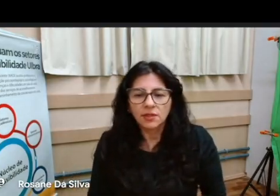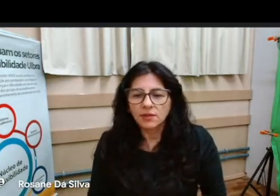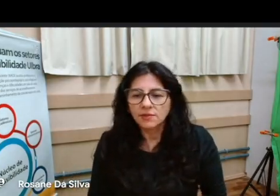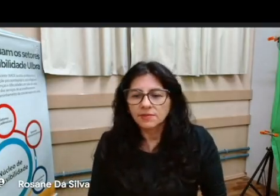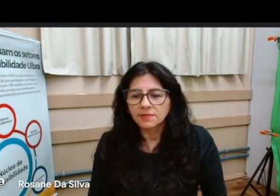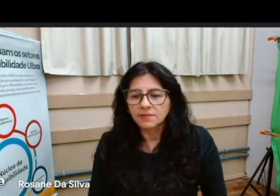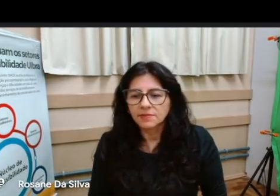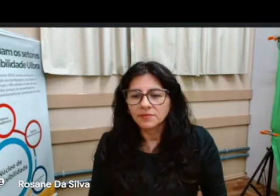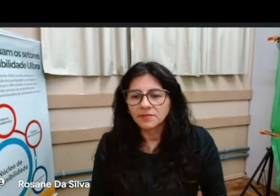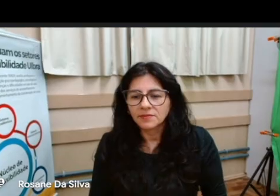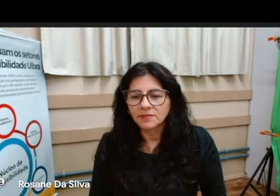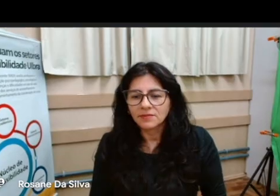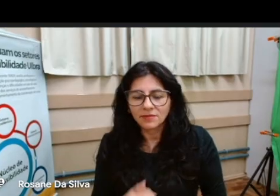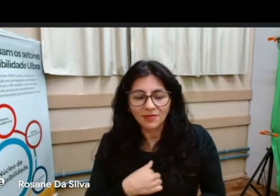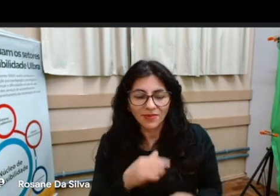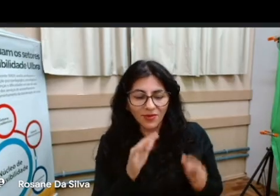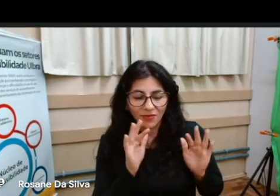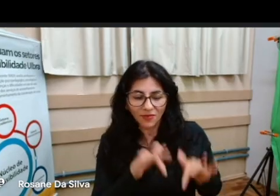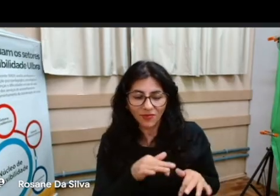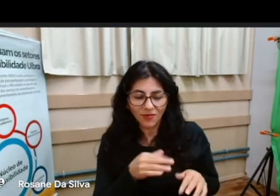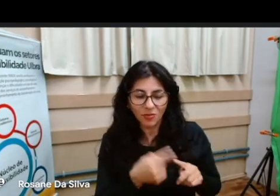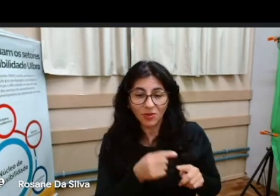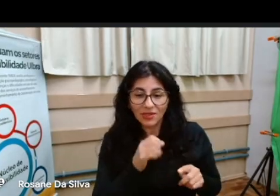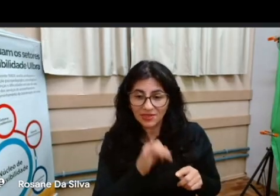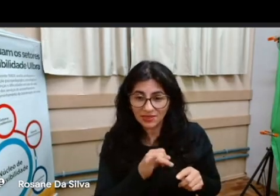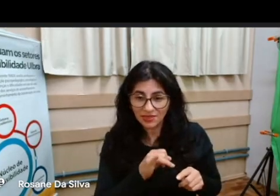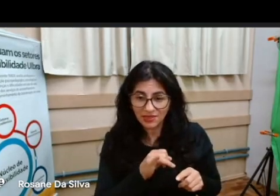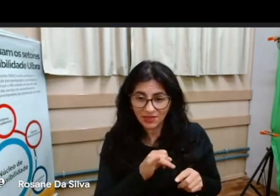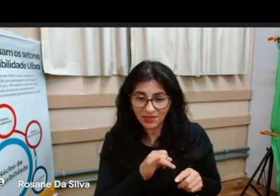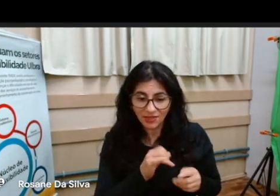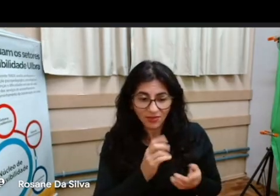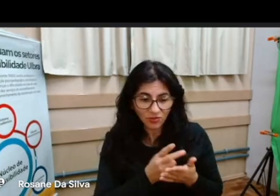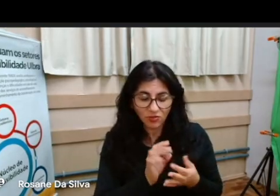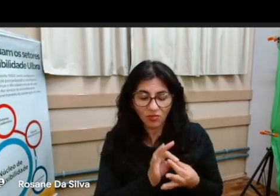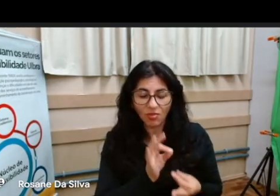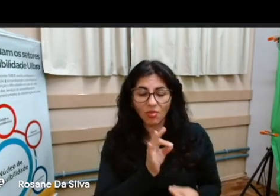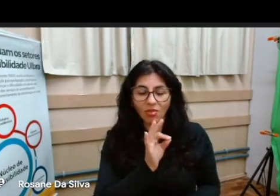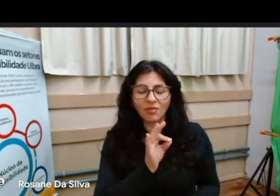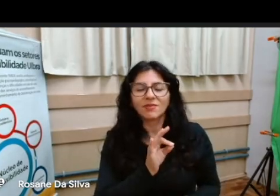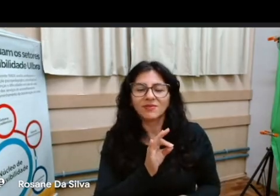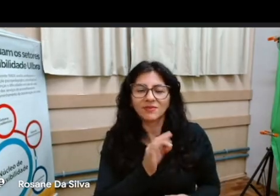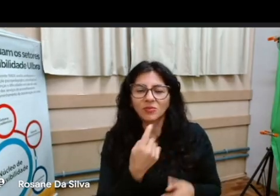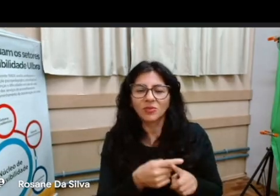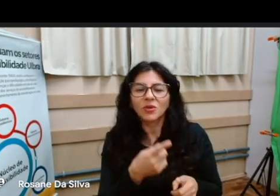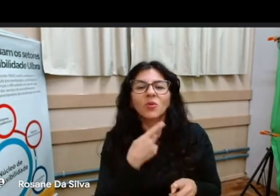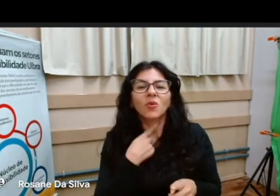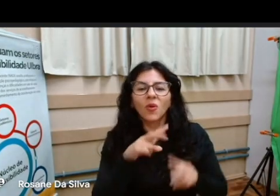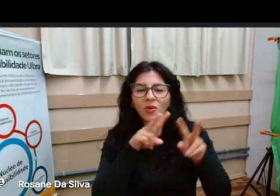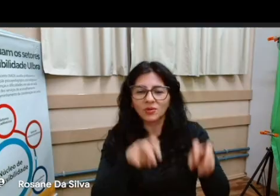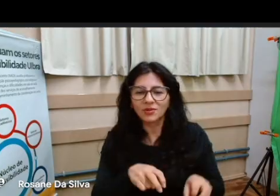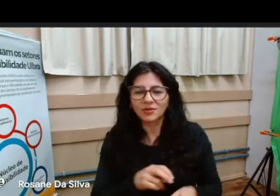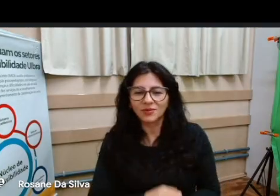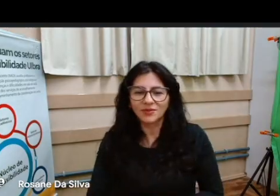né eu fico falando vou encerrar aqui que sabe que eu nem gosto desse